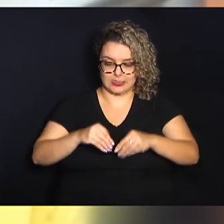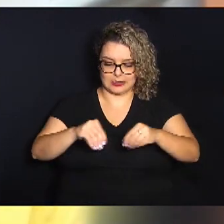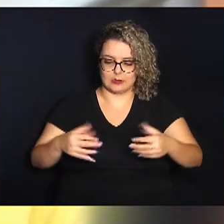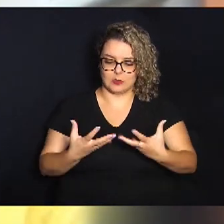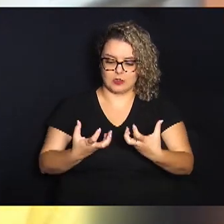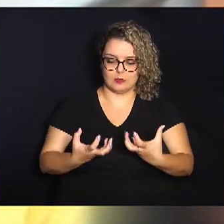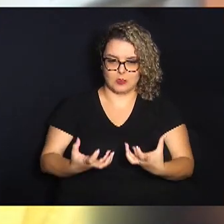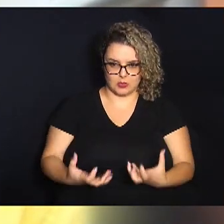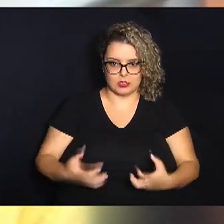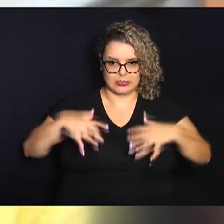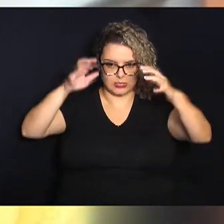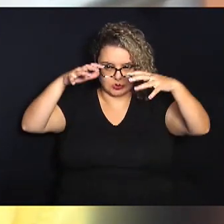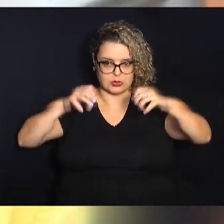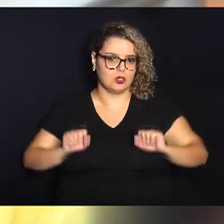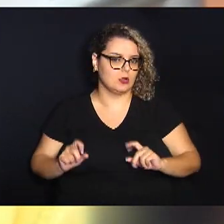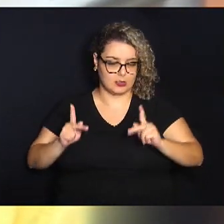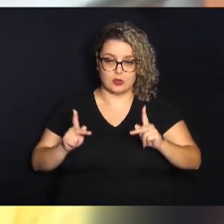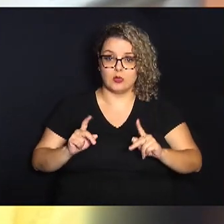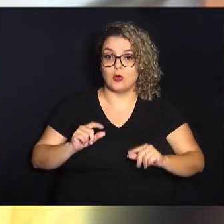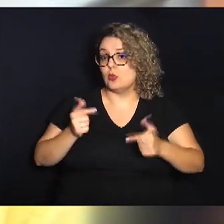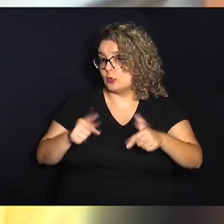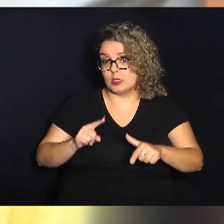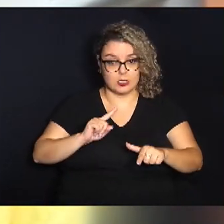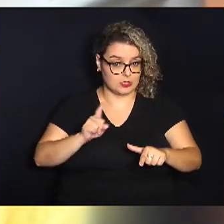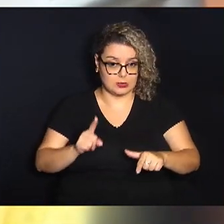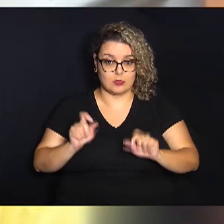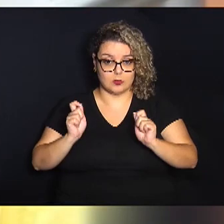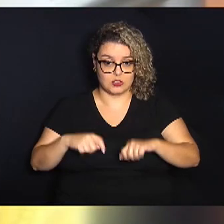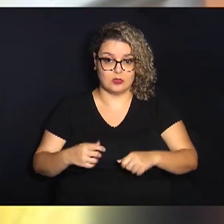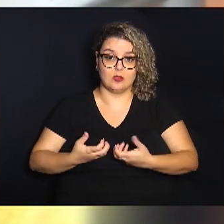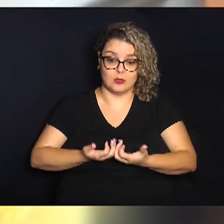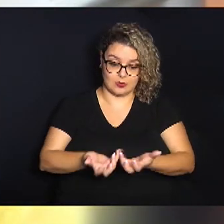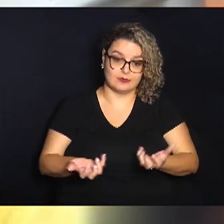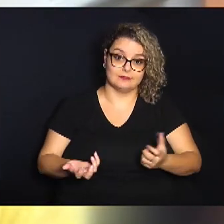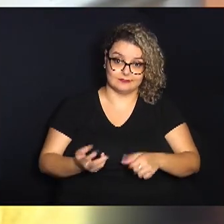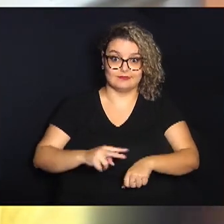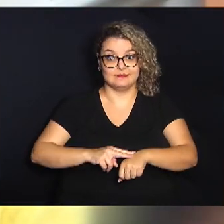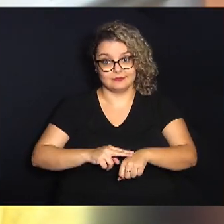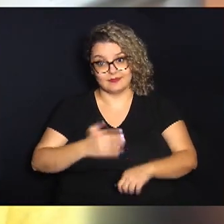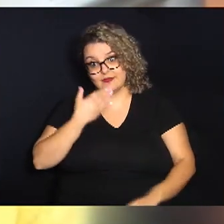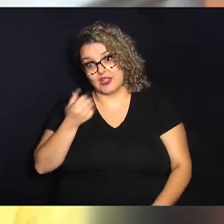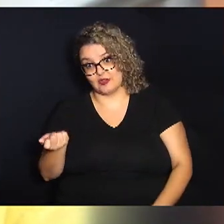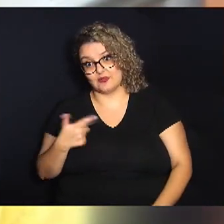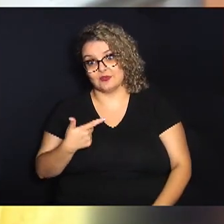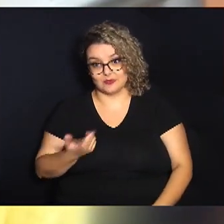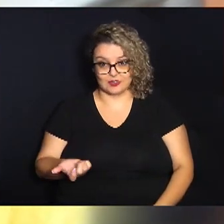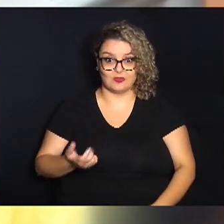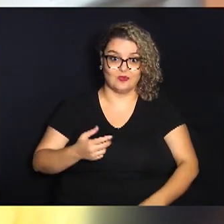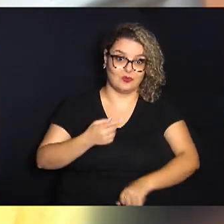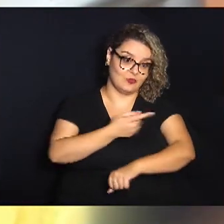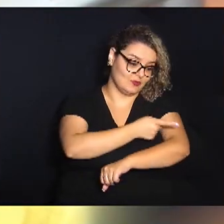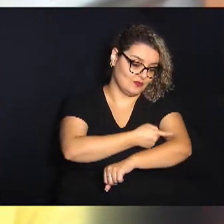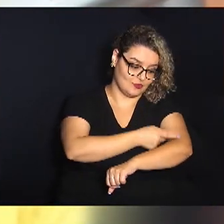adequado. Tudo bem. Onde não é possível, o gramado é muito melhor do que o concreto, né? Por